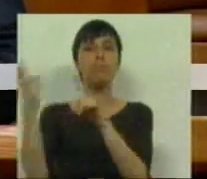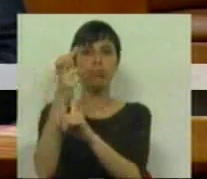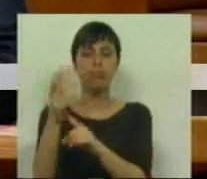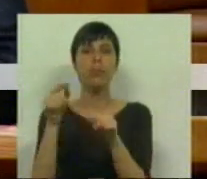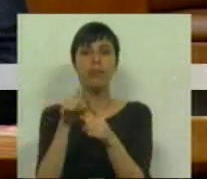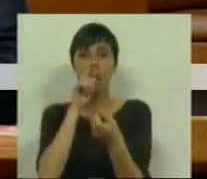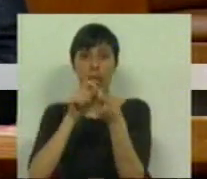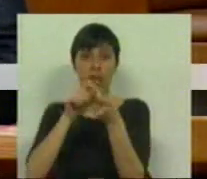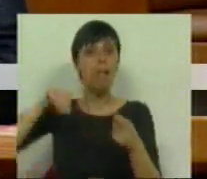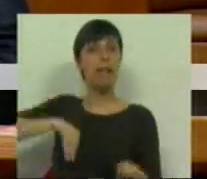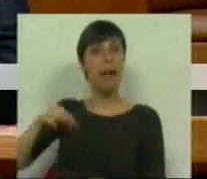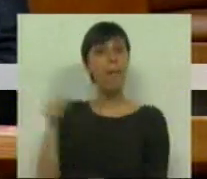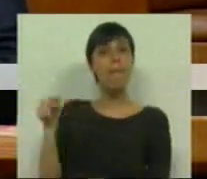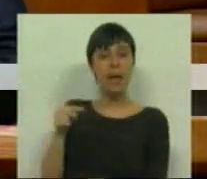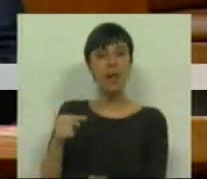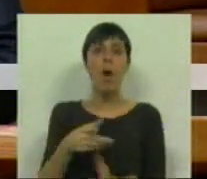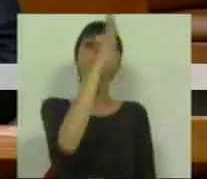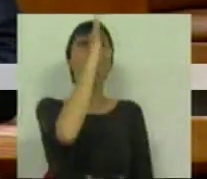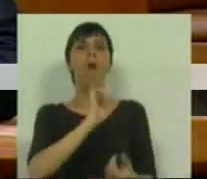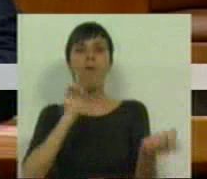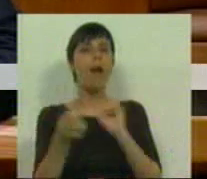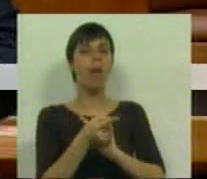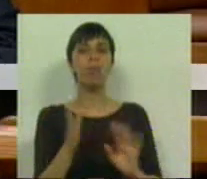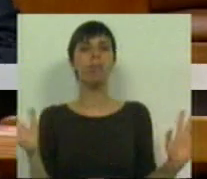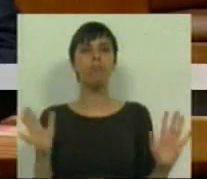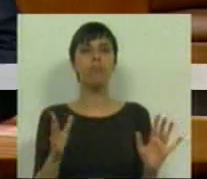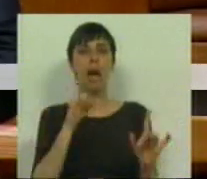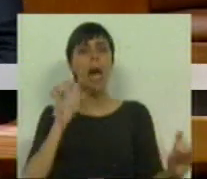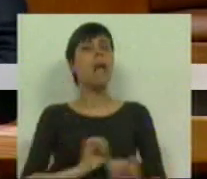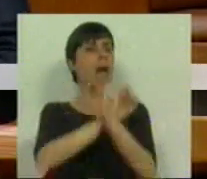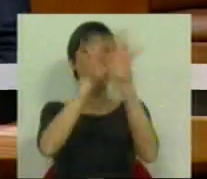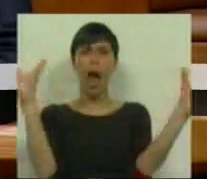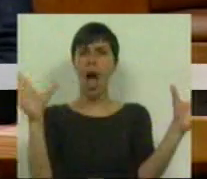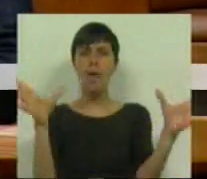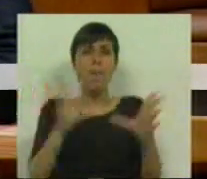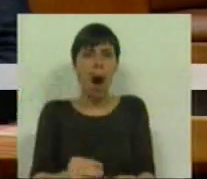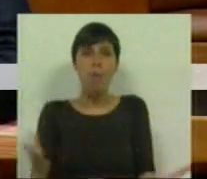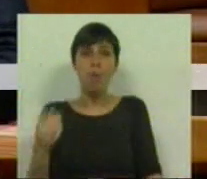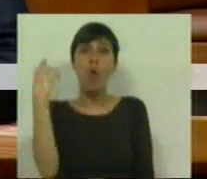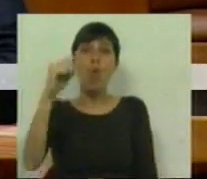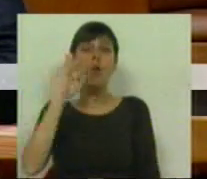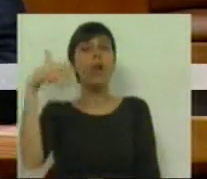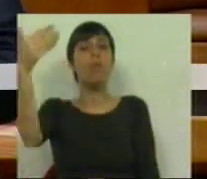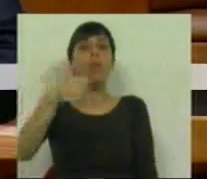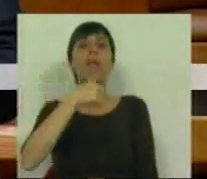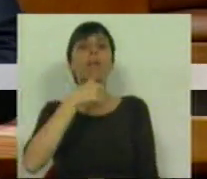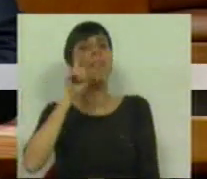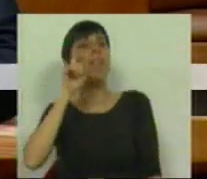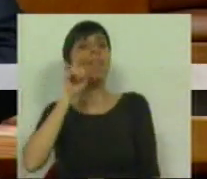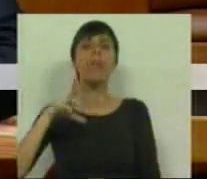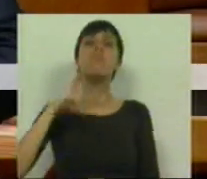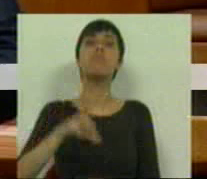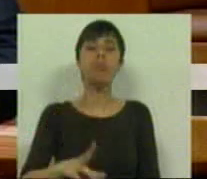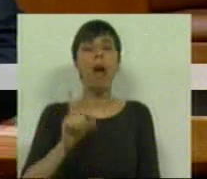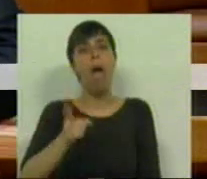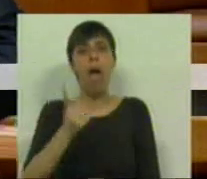do degradado salário mínimo, o Governo não podia ser mais claro. O único futuro que defende para